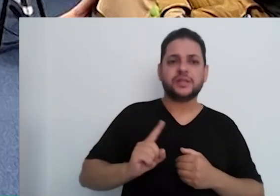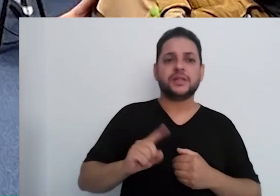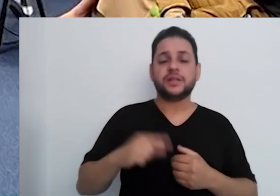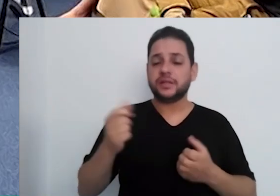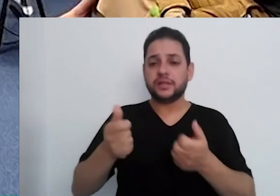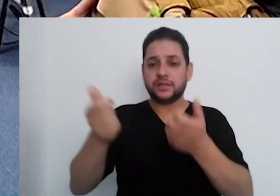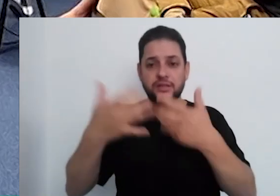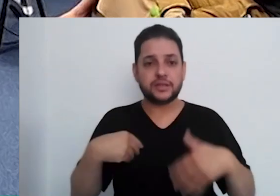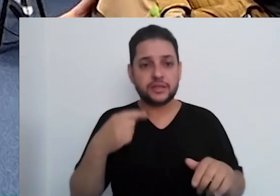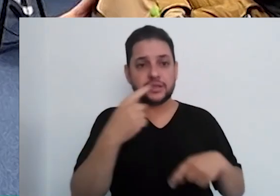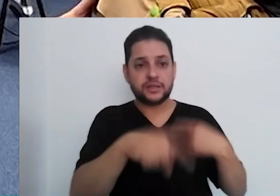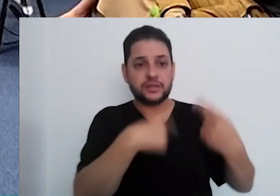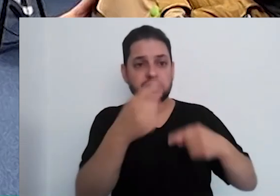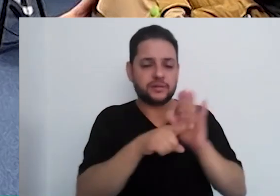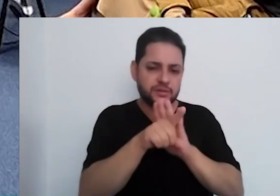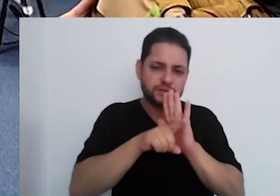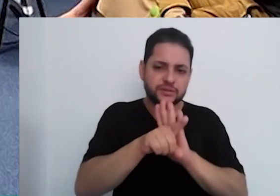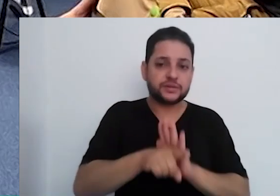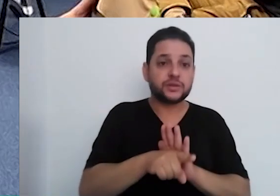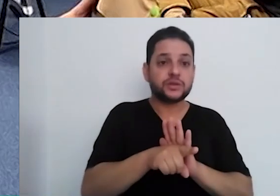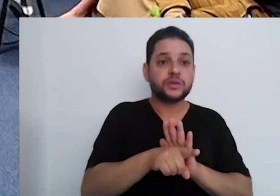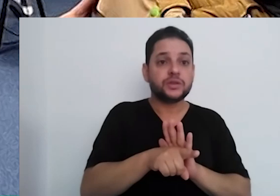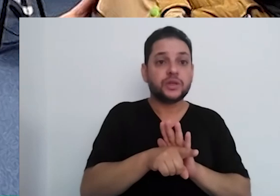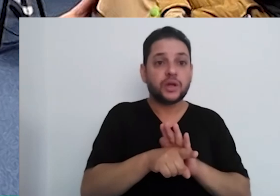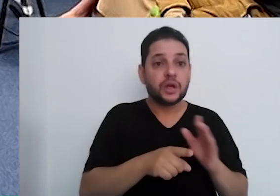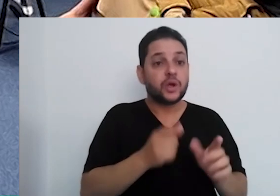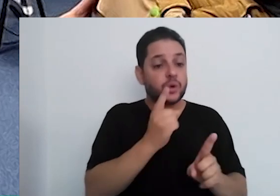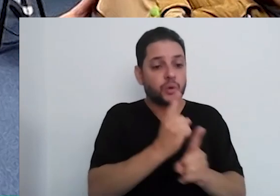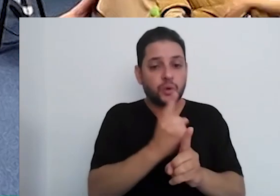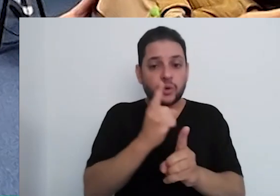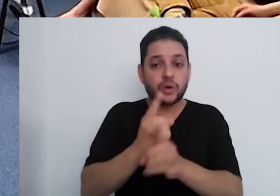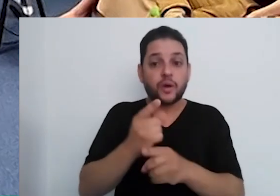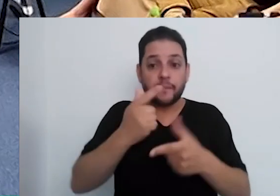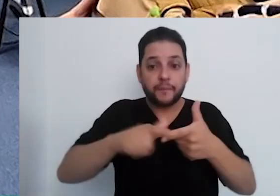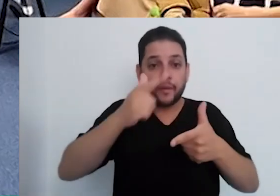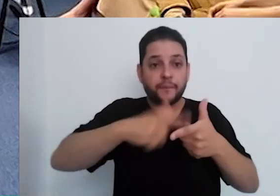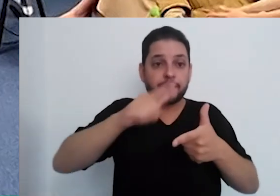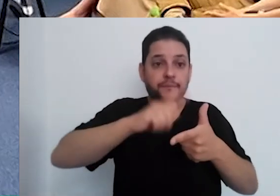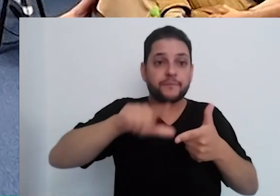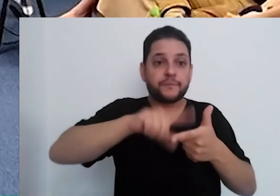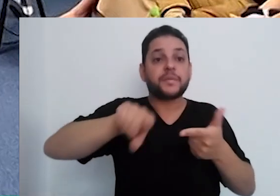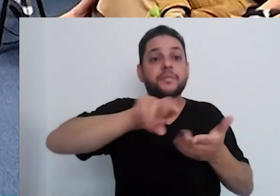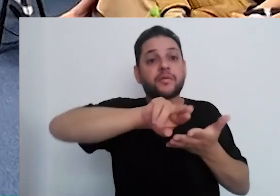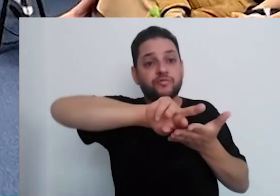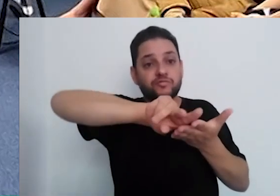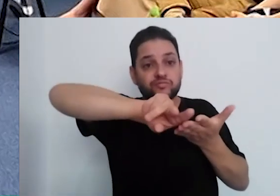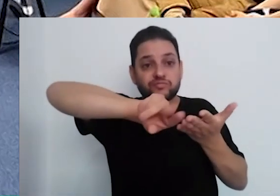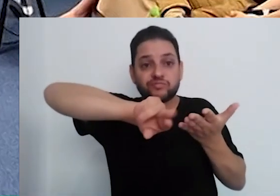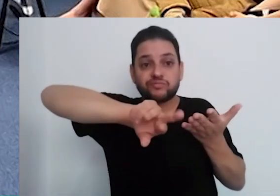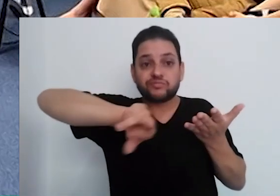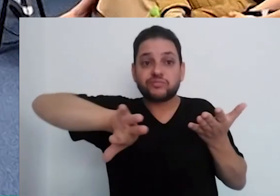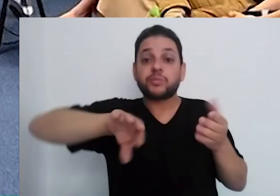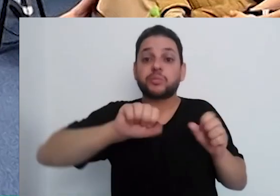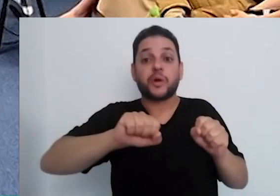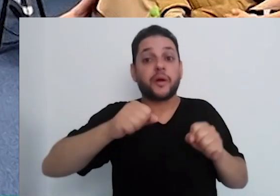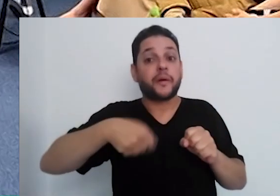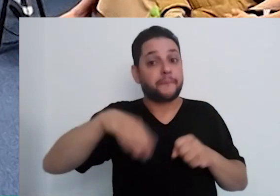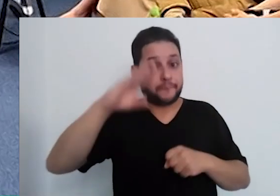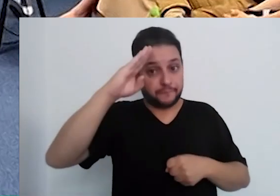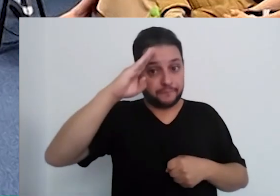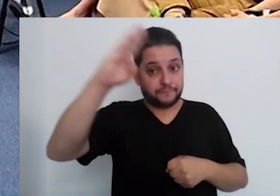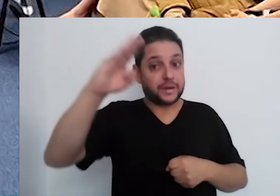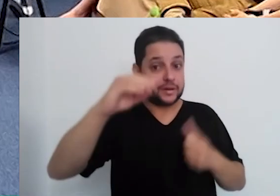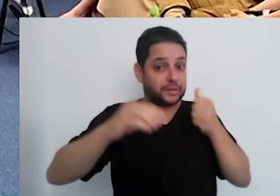foi examinar mais de perto a gente viu todos os problemas que podem aparecer especialmente em casos de violência contra mulher que